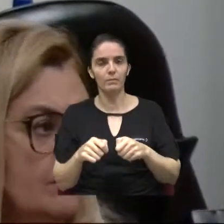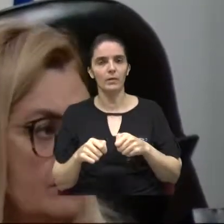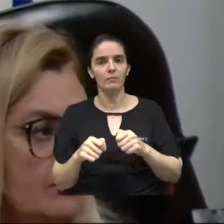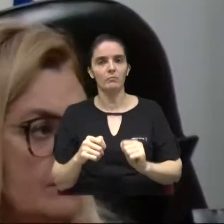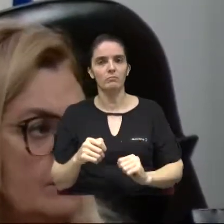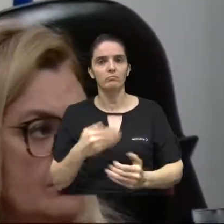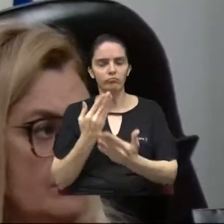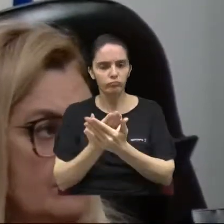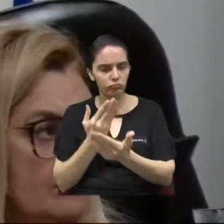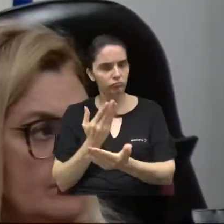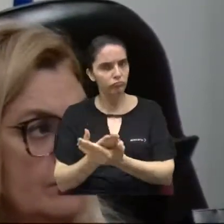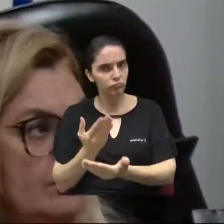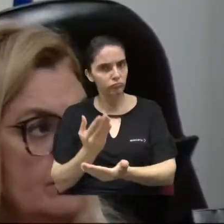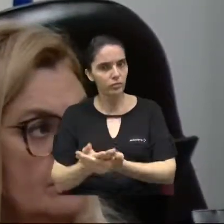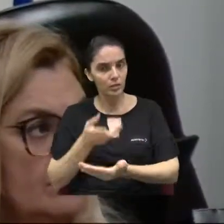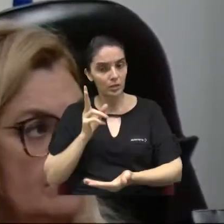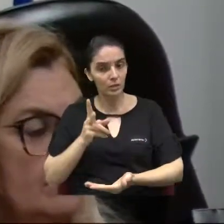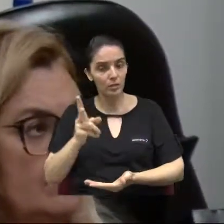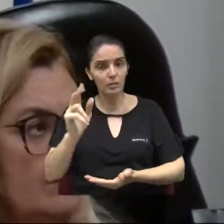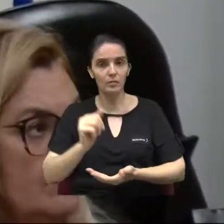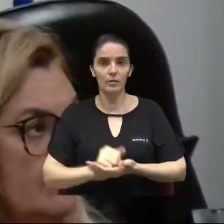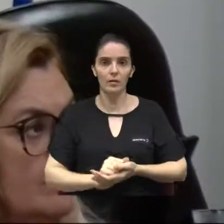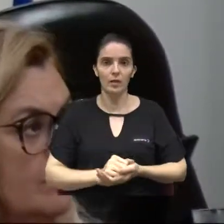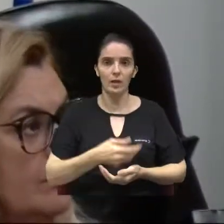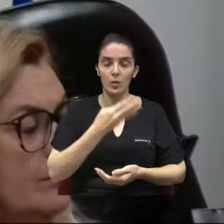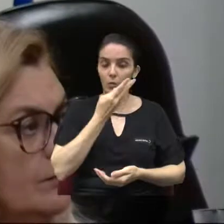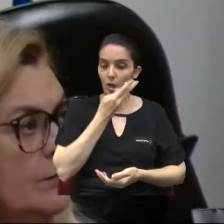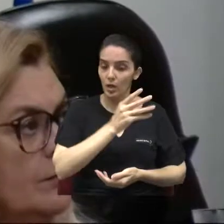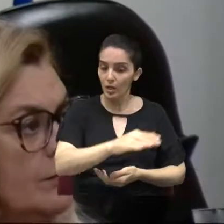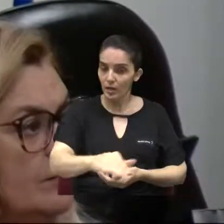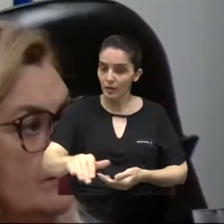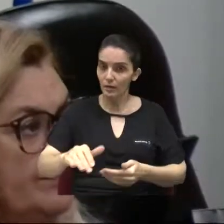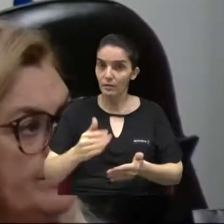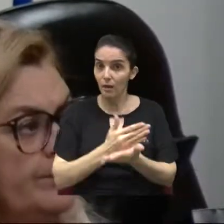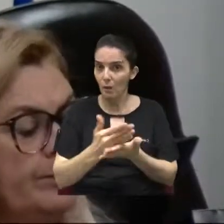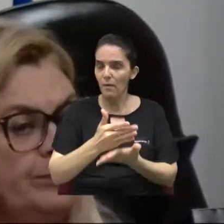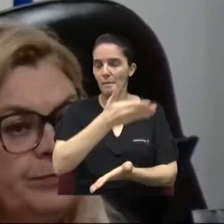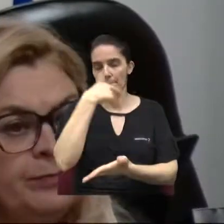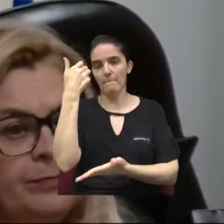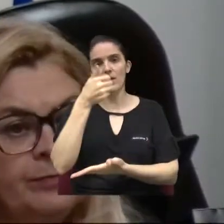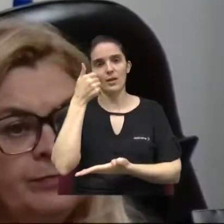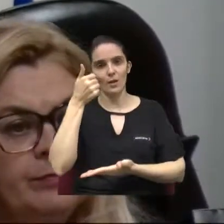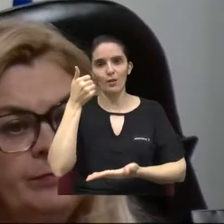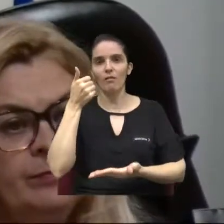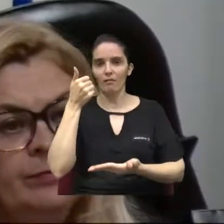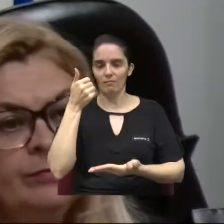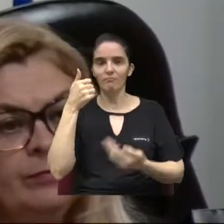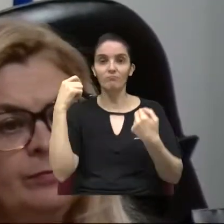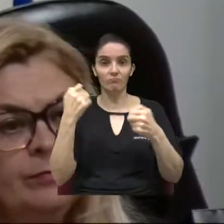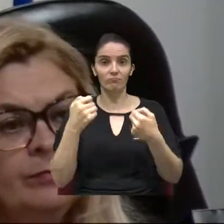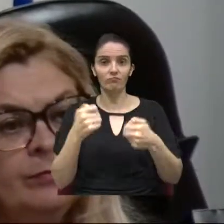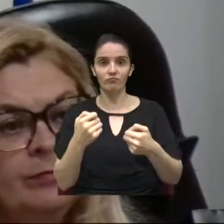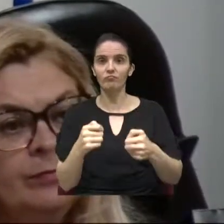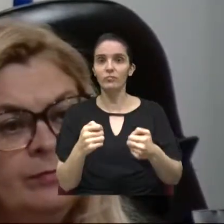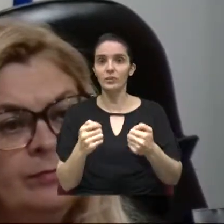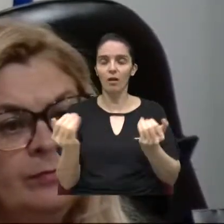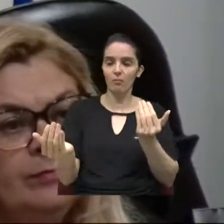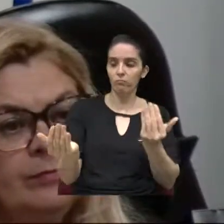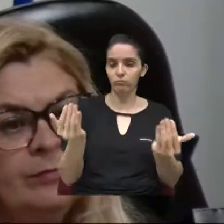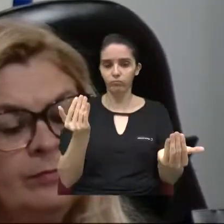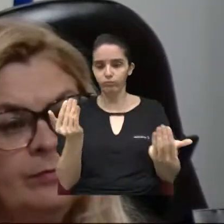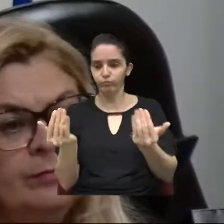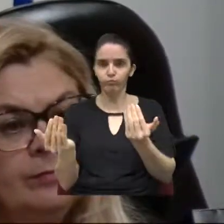trabalhado, quanto mais cedo, melhor. Precisa fazer a questão do